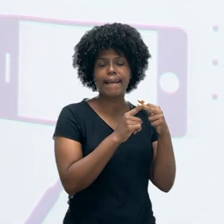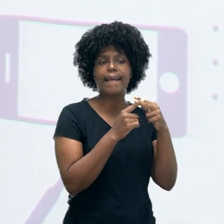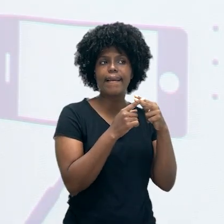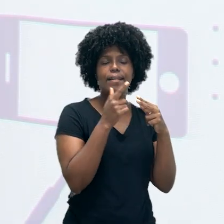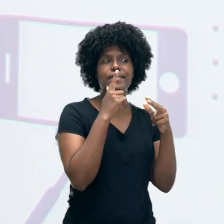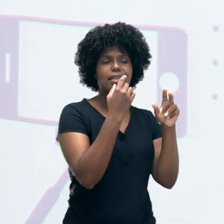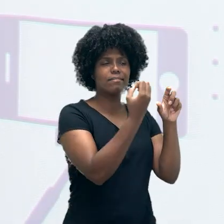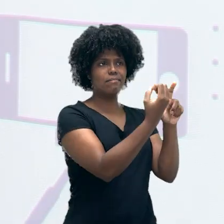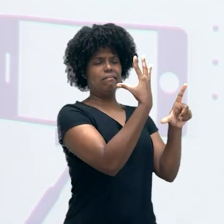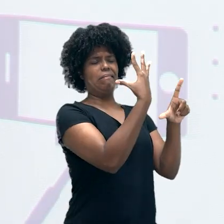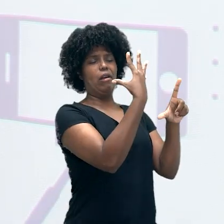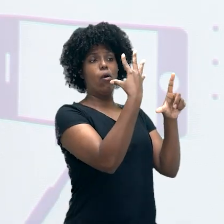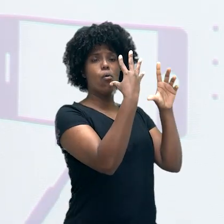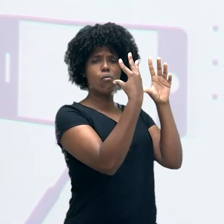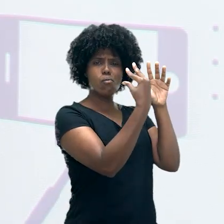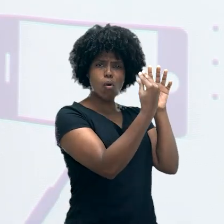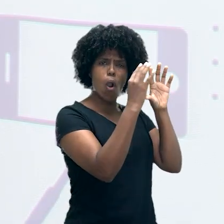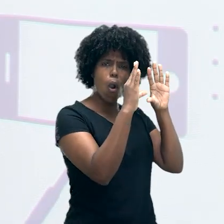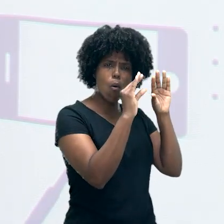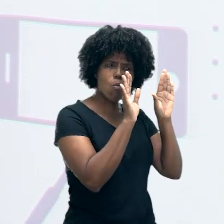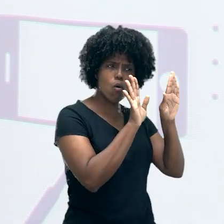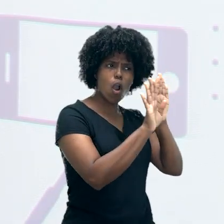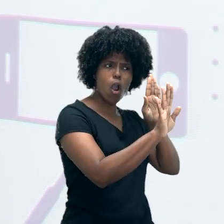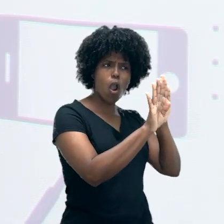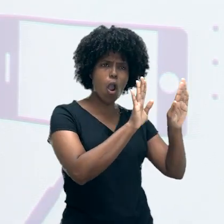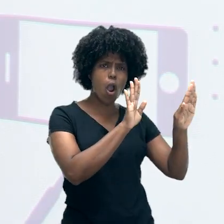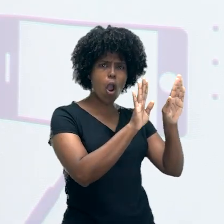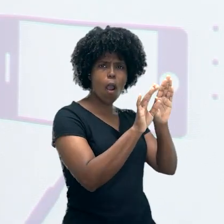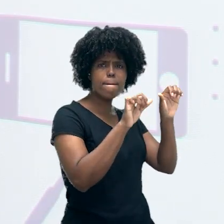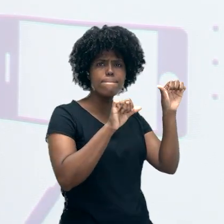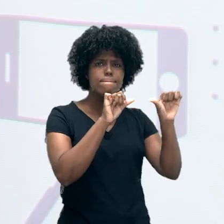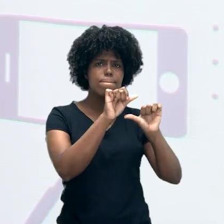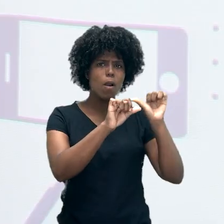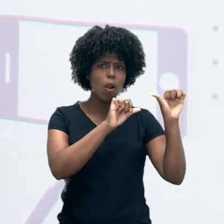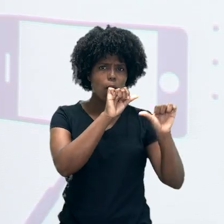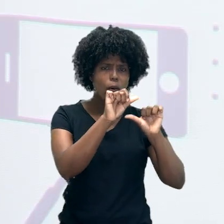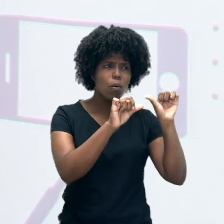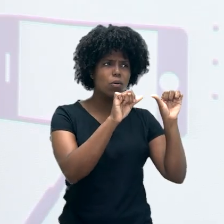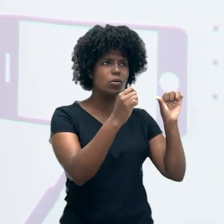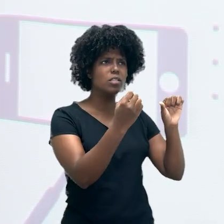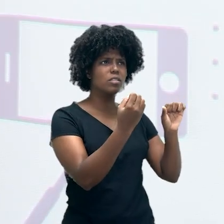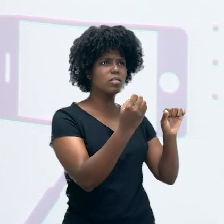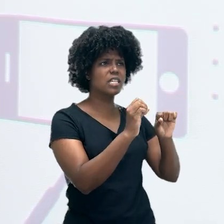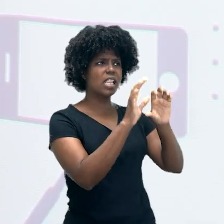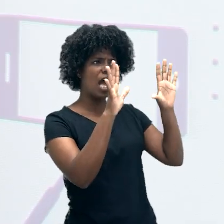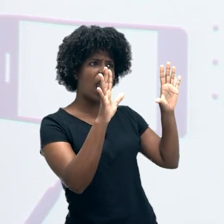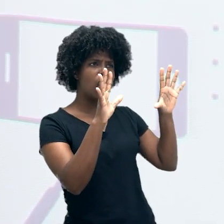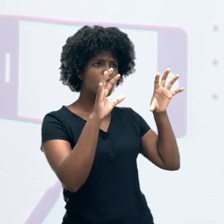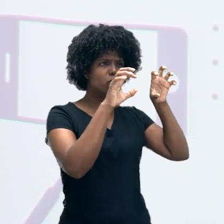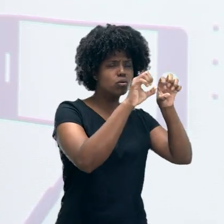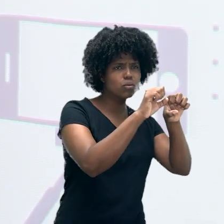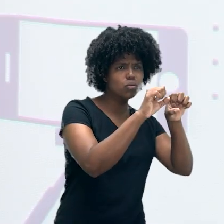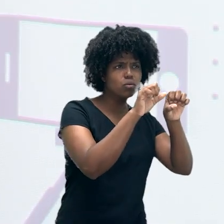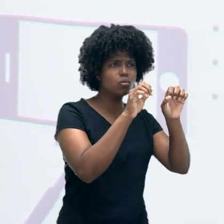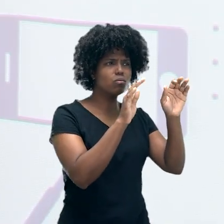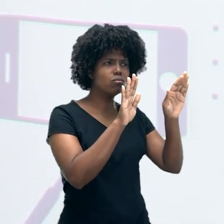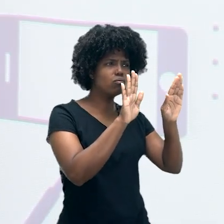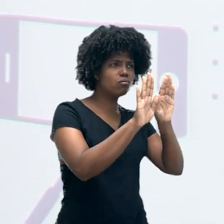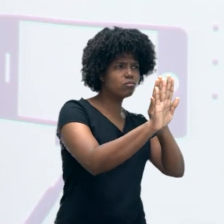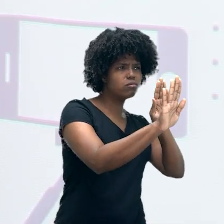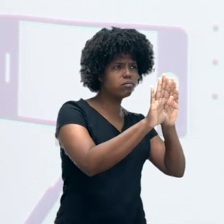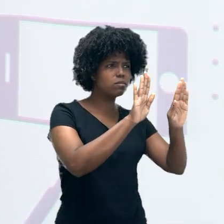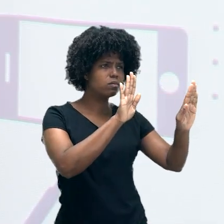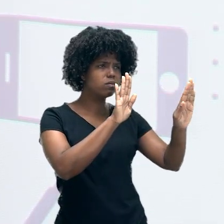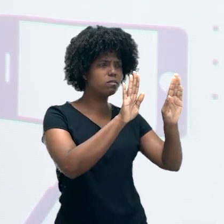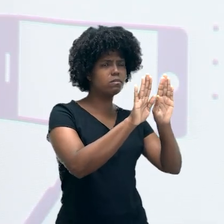consegue corrigir, consegue diminuir, consegue alterar o contraste, que é essa diferença entre o claro e o escuro, né? Aumentar